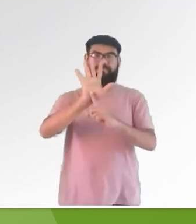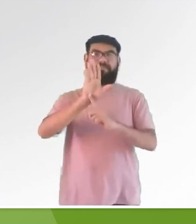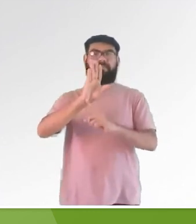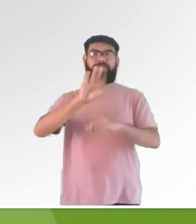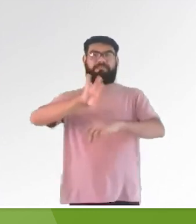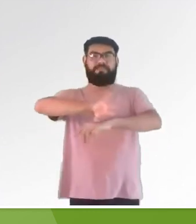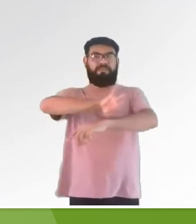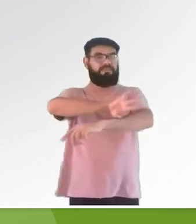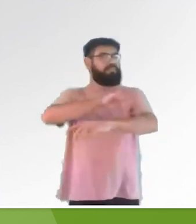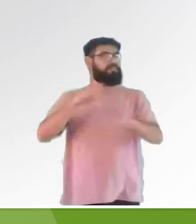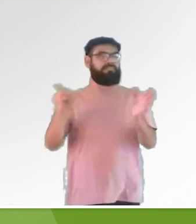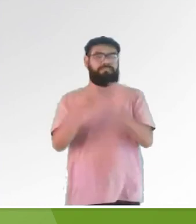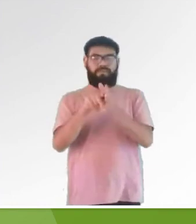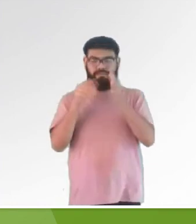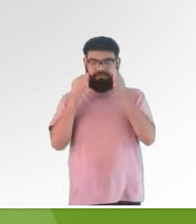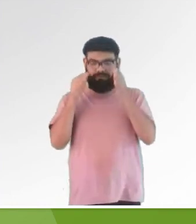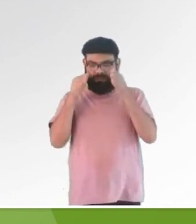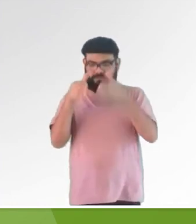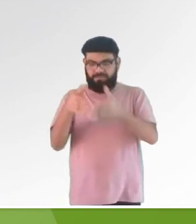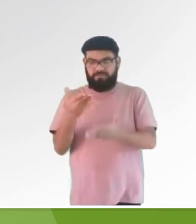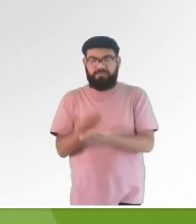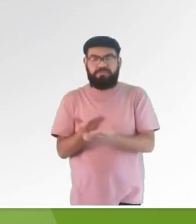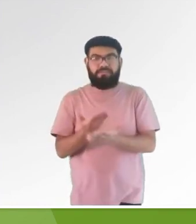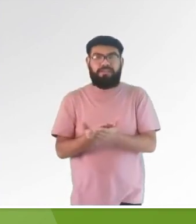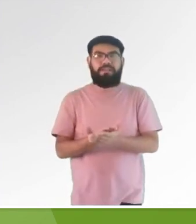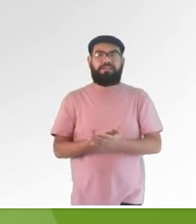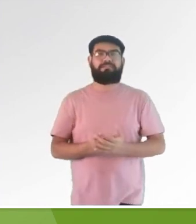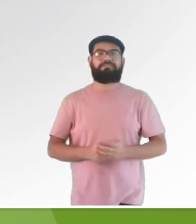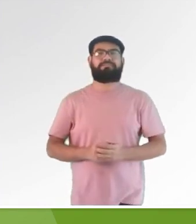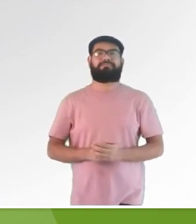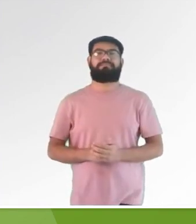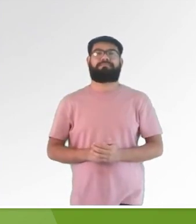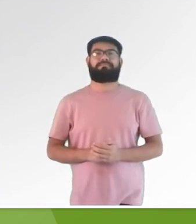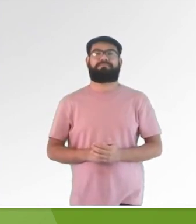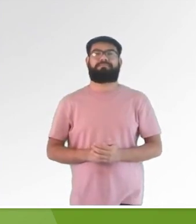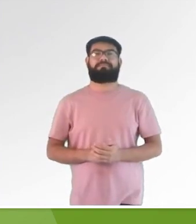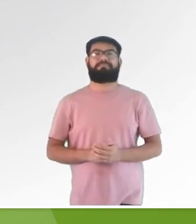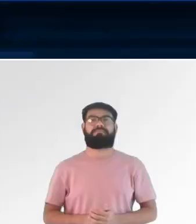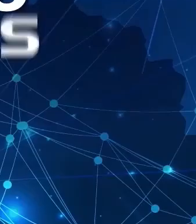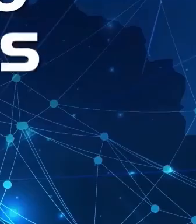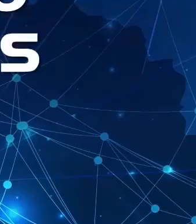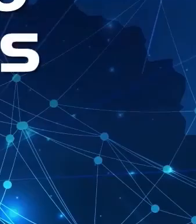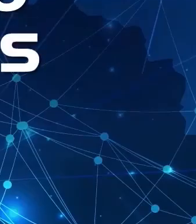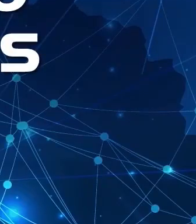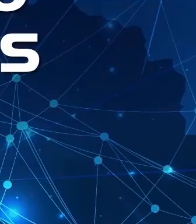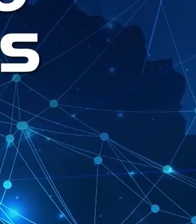somente para estudar como isso acontece.